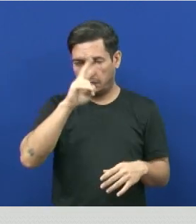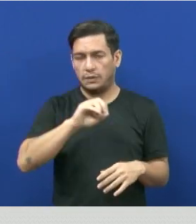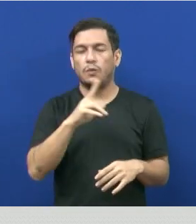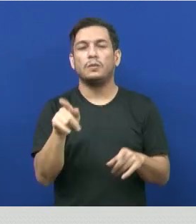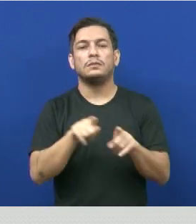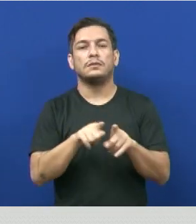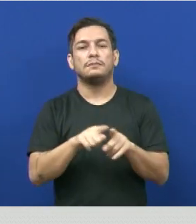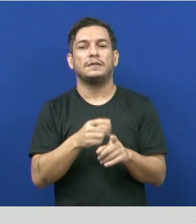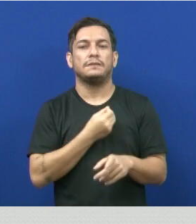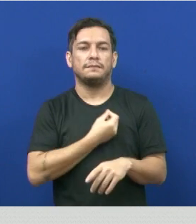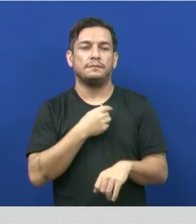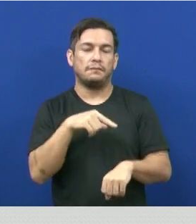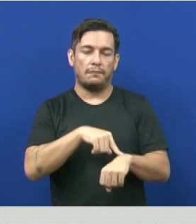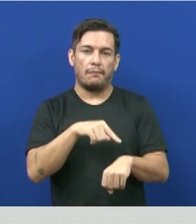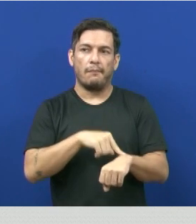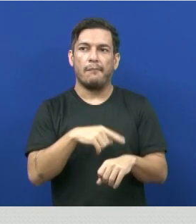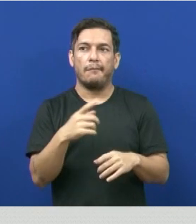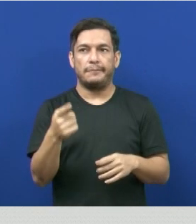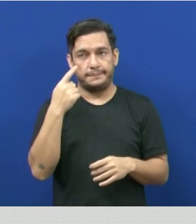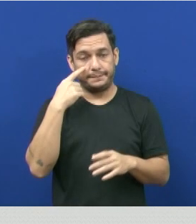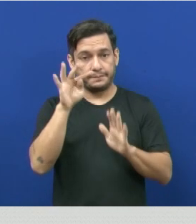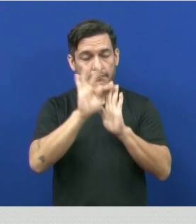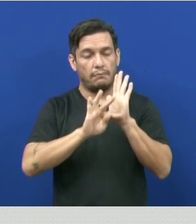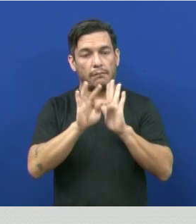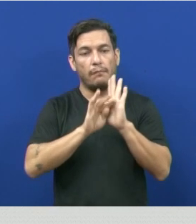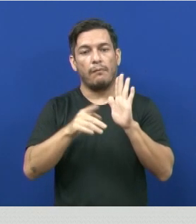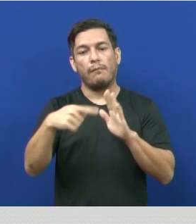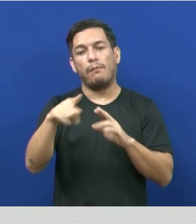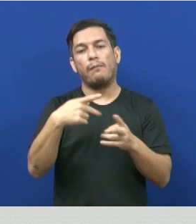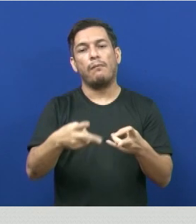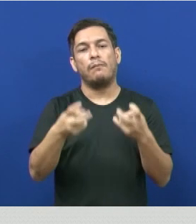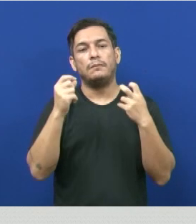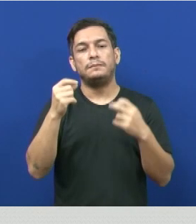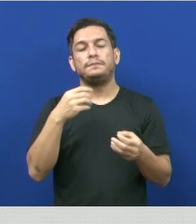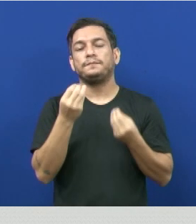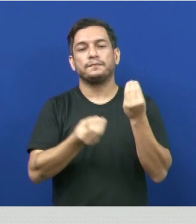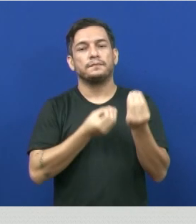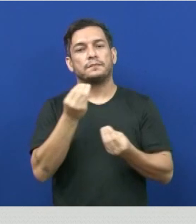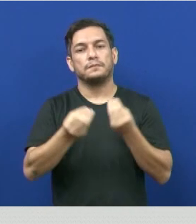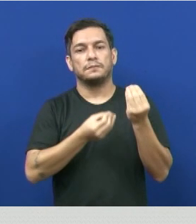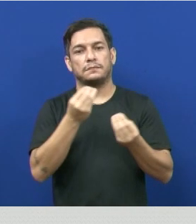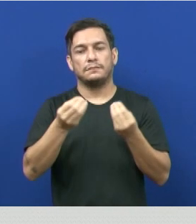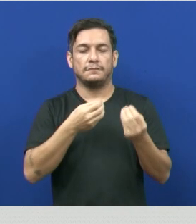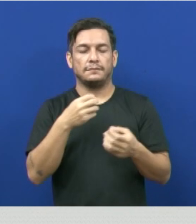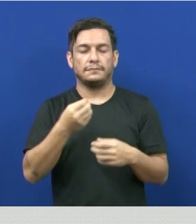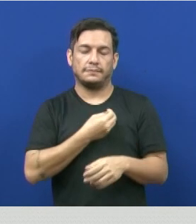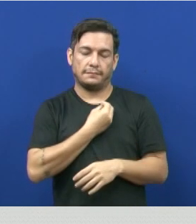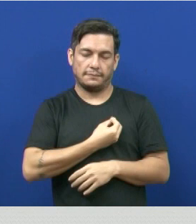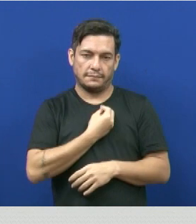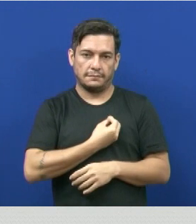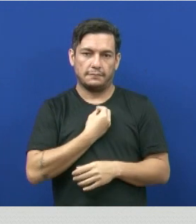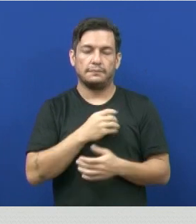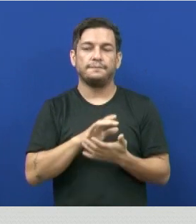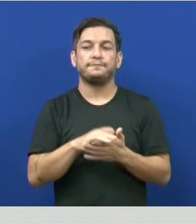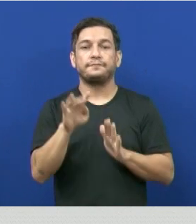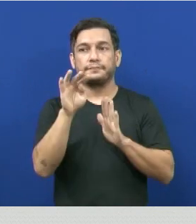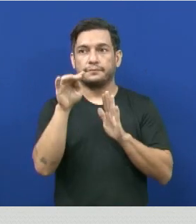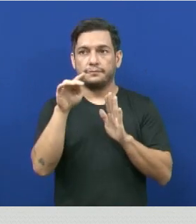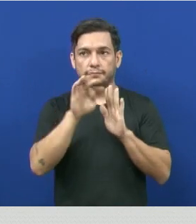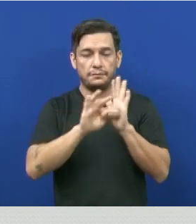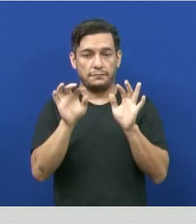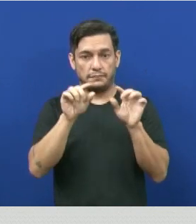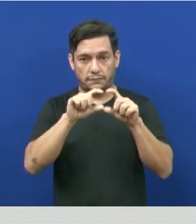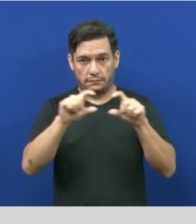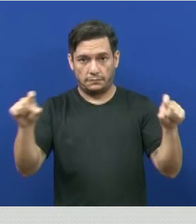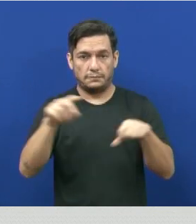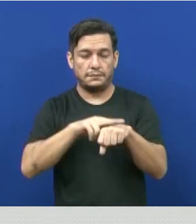ou ele também vai participar desse momento vamos lá no texto para vocês perceberem como esse narrador participa nesse trecho